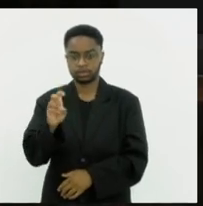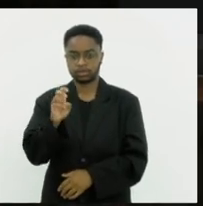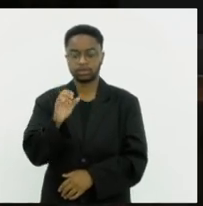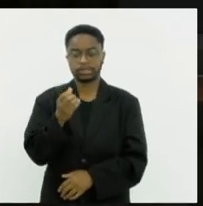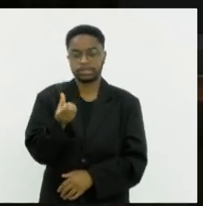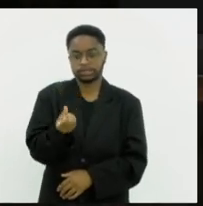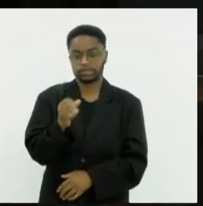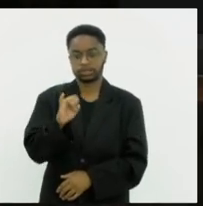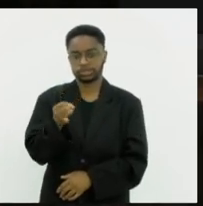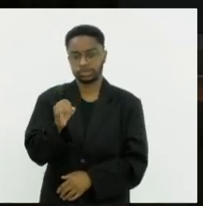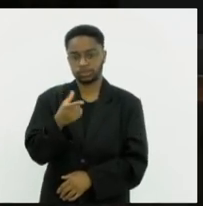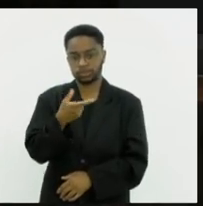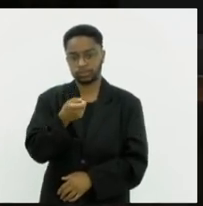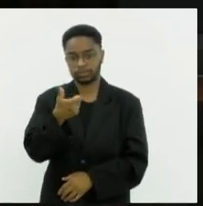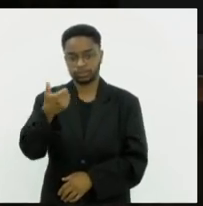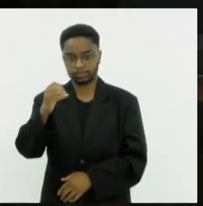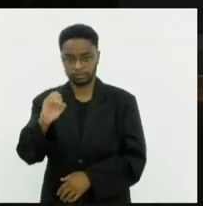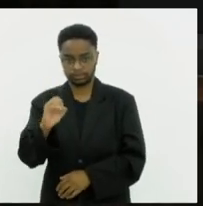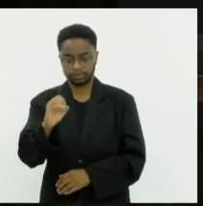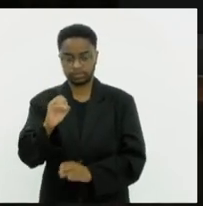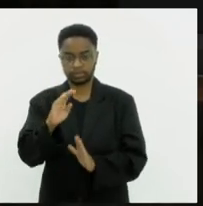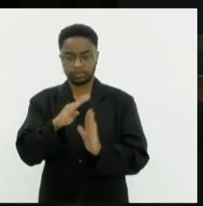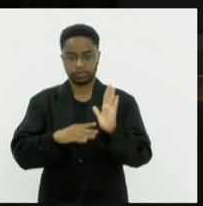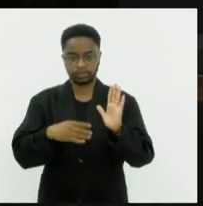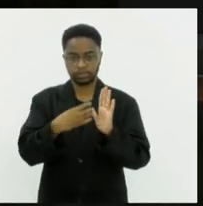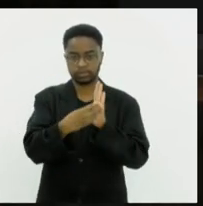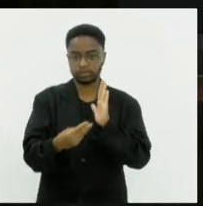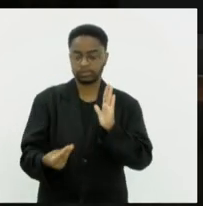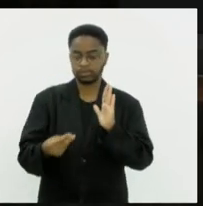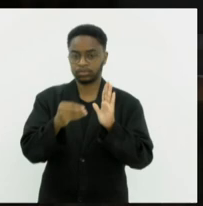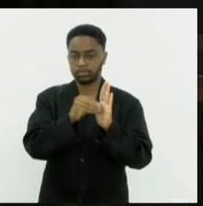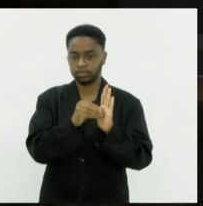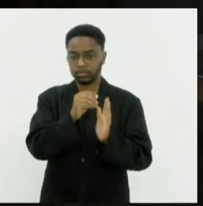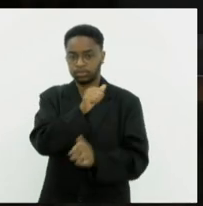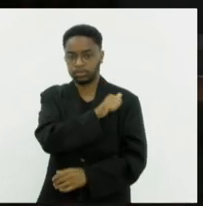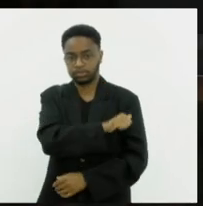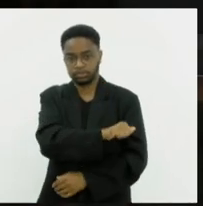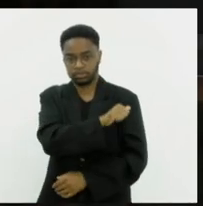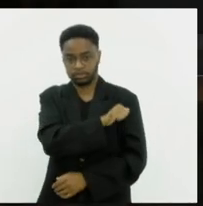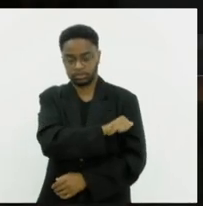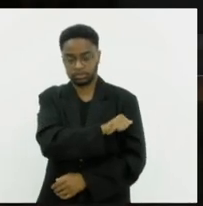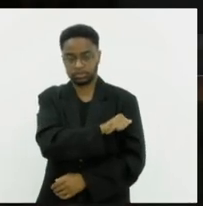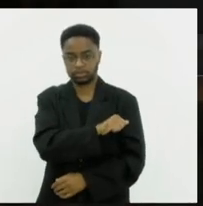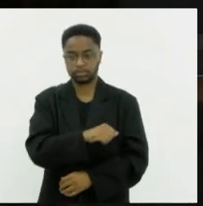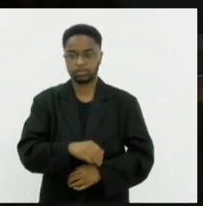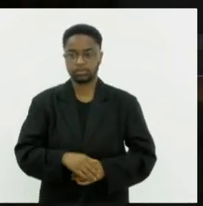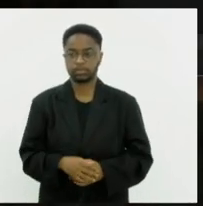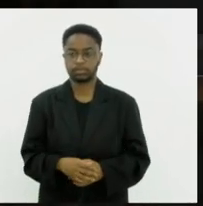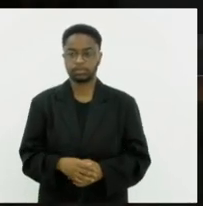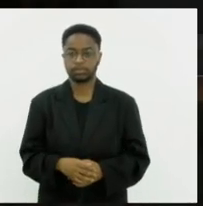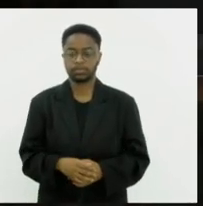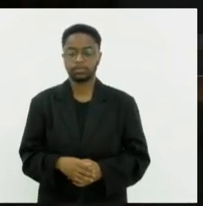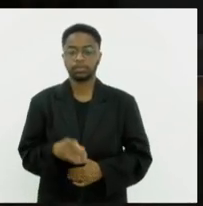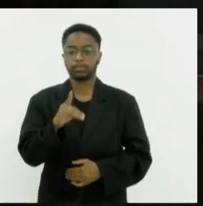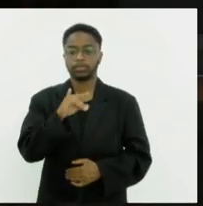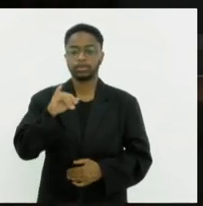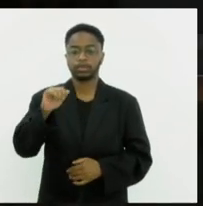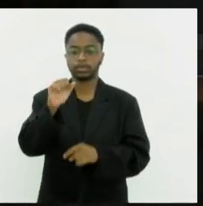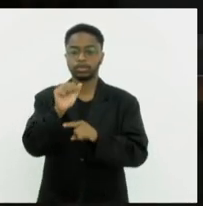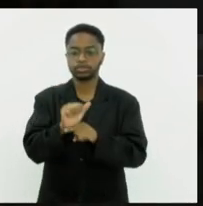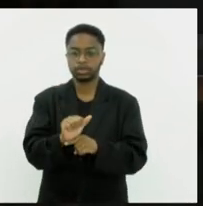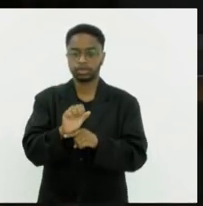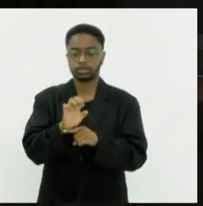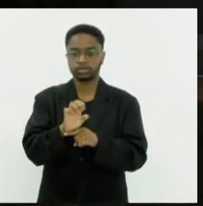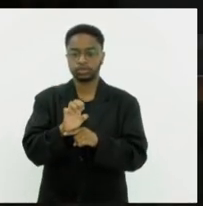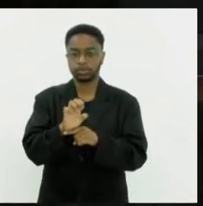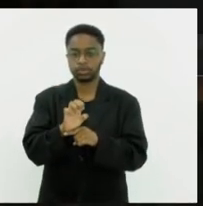5.645 de 6 de janeiro de 2010, para incluir no calendário oficial do Estado do Rio de Janeiro o Dia Estadual da